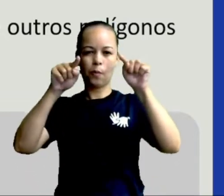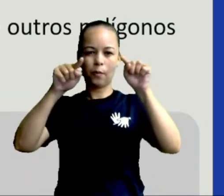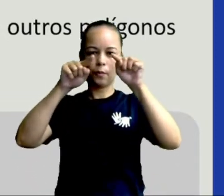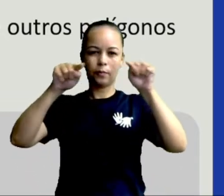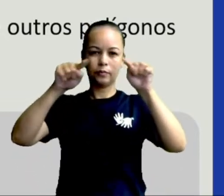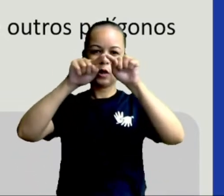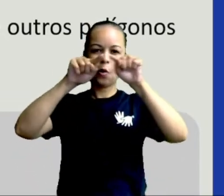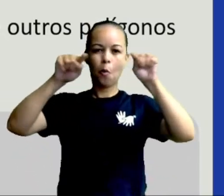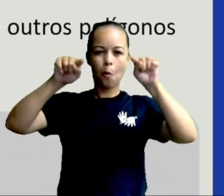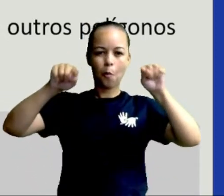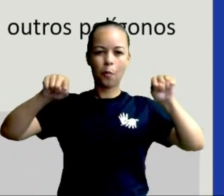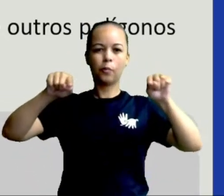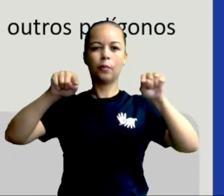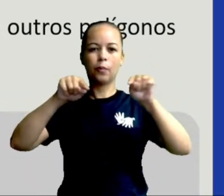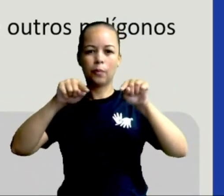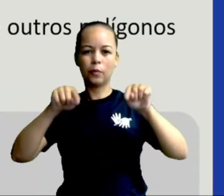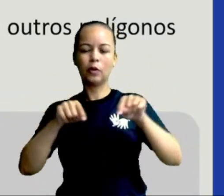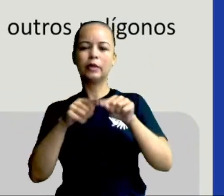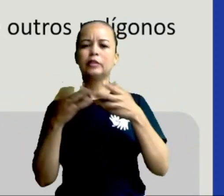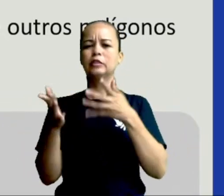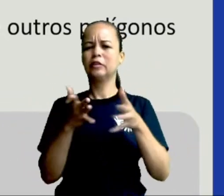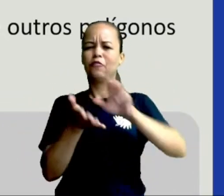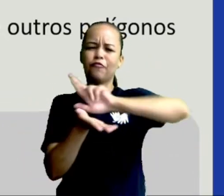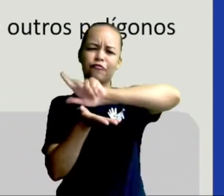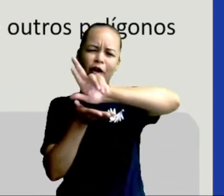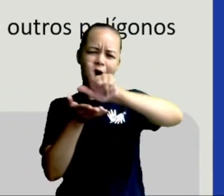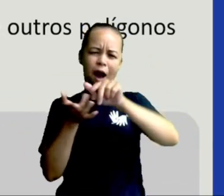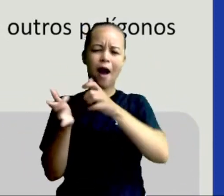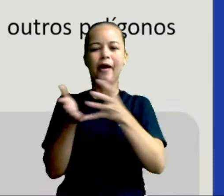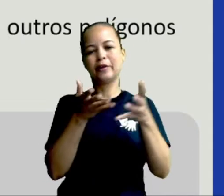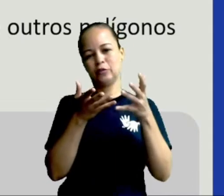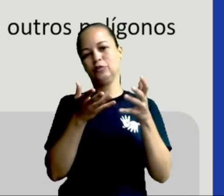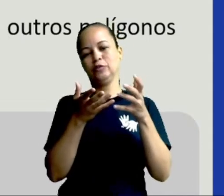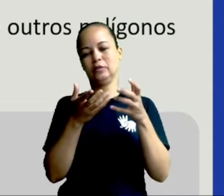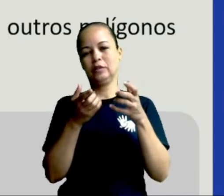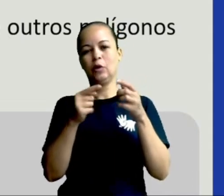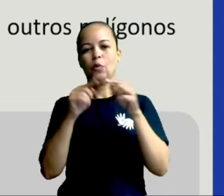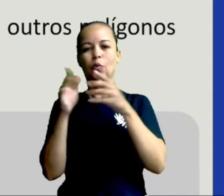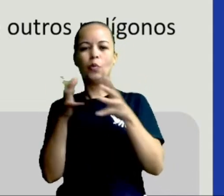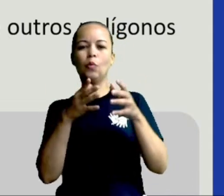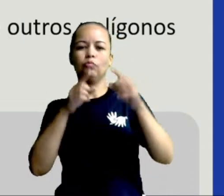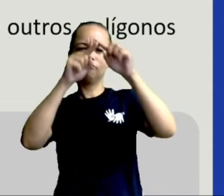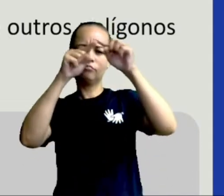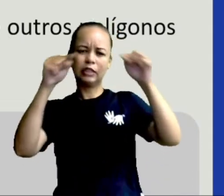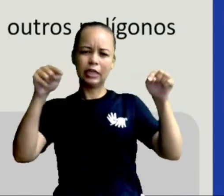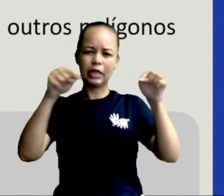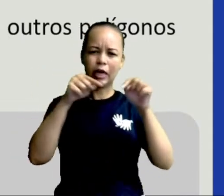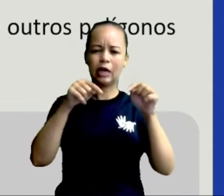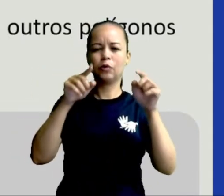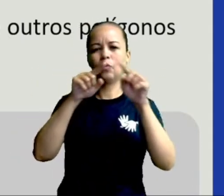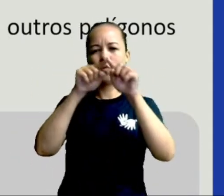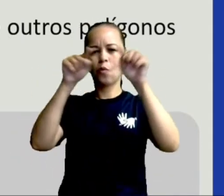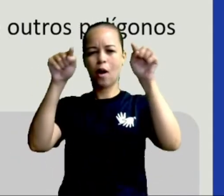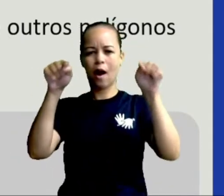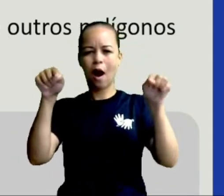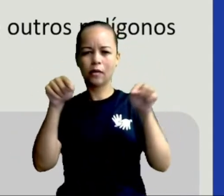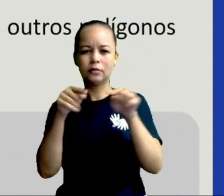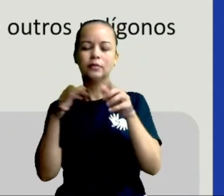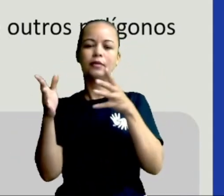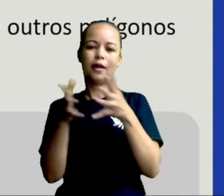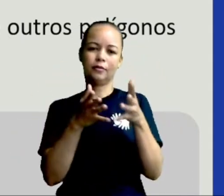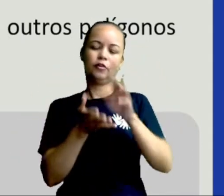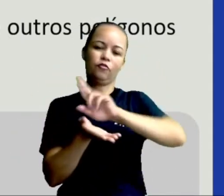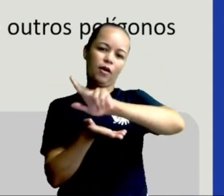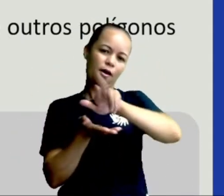denominações. Então, triângulo, quadrilátero, pentágono. Então, a gente vai trabalhar aí em cima de alguns desses polígonos,